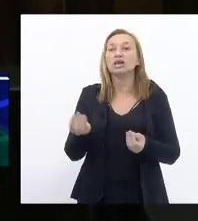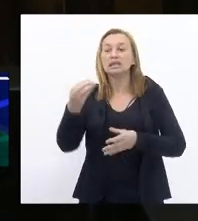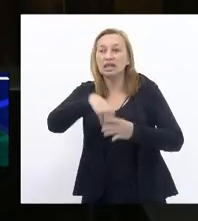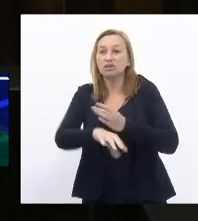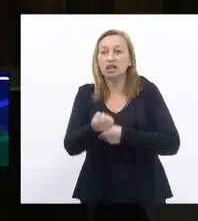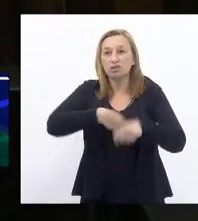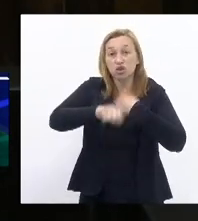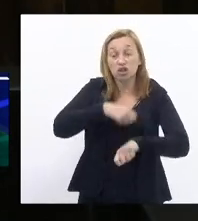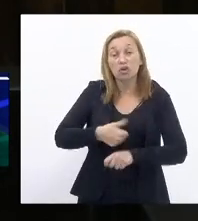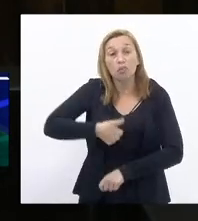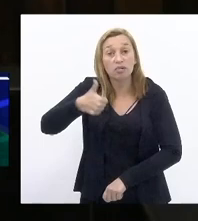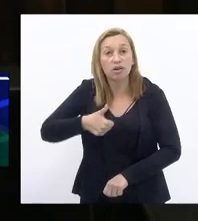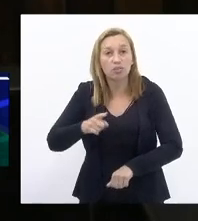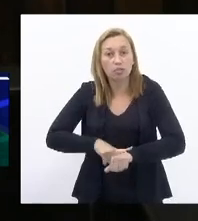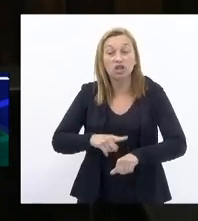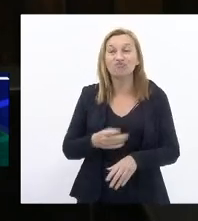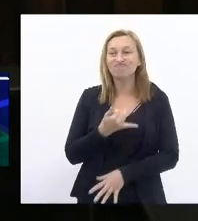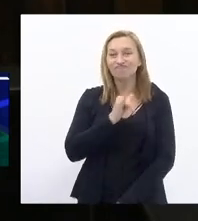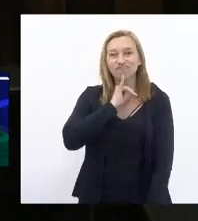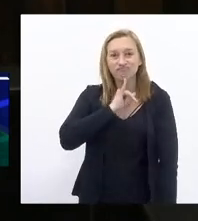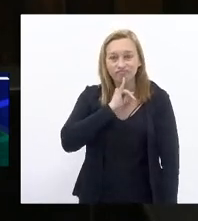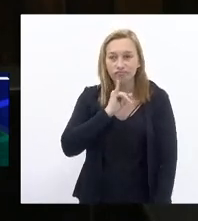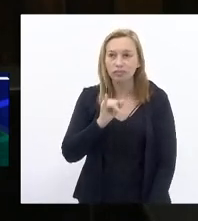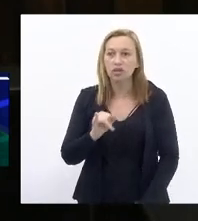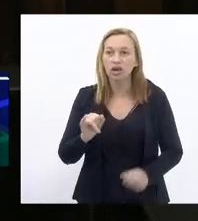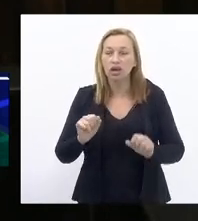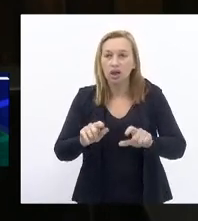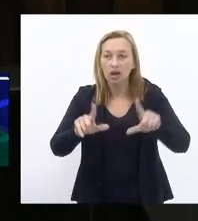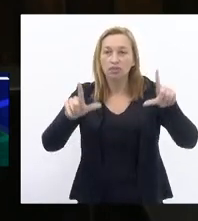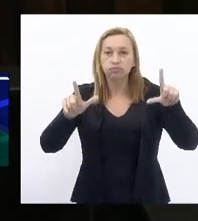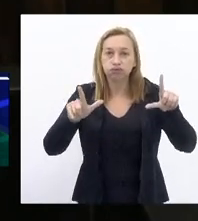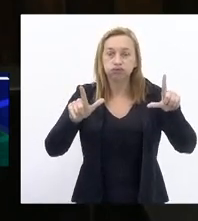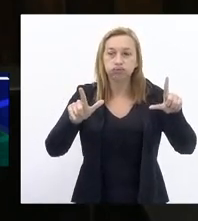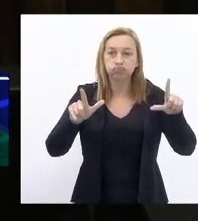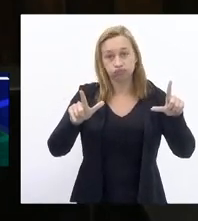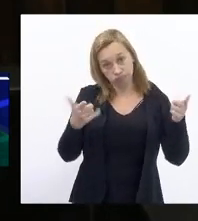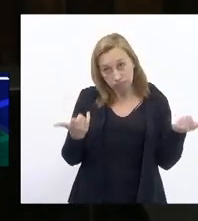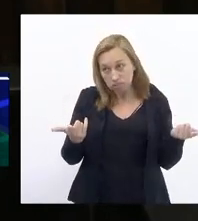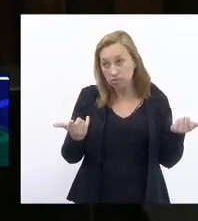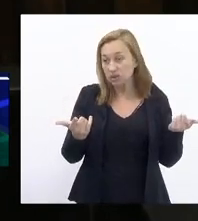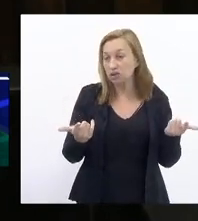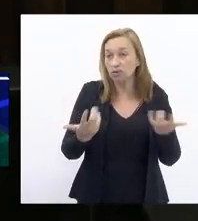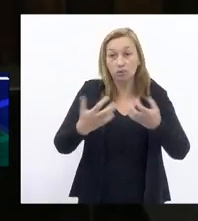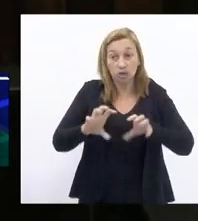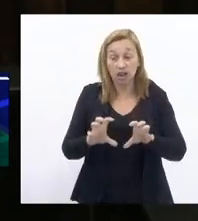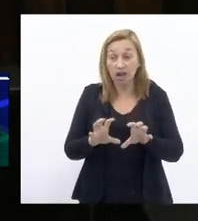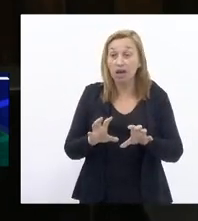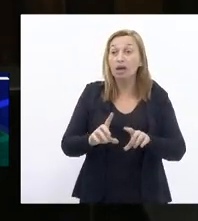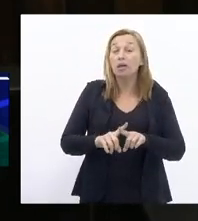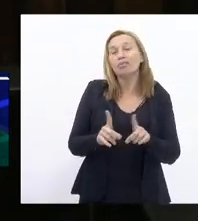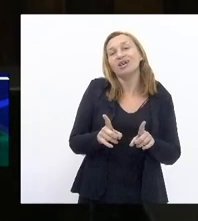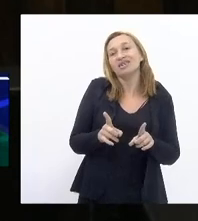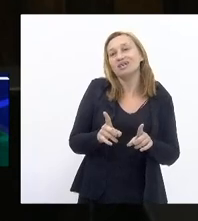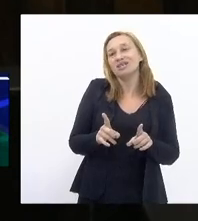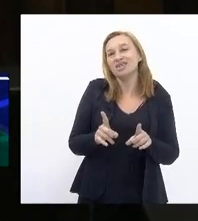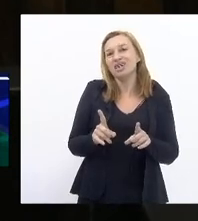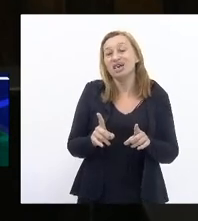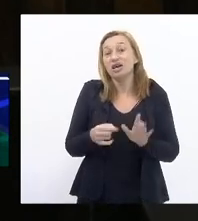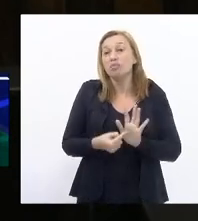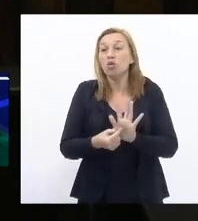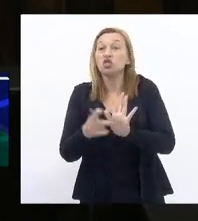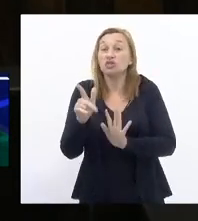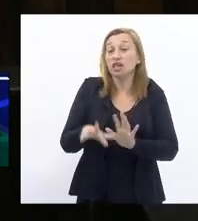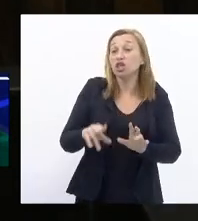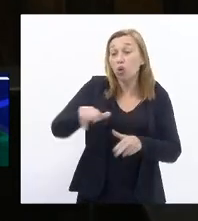Ju. Infelizmente, a mídia não está ao nosso favor, então não é dessa forma que é colocado, então eu uso hoje